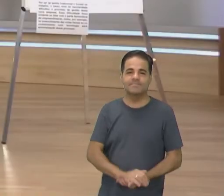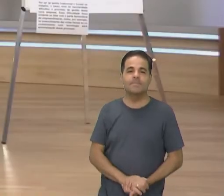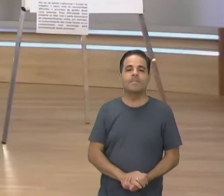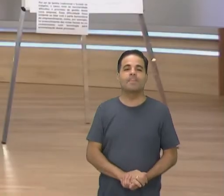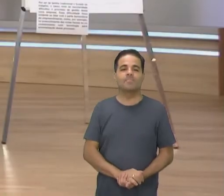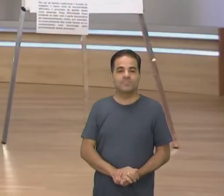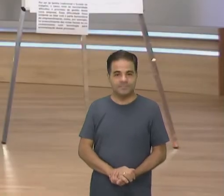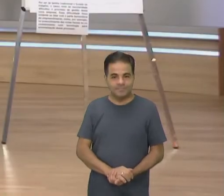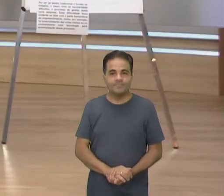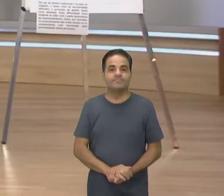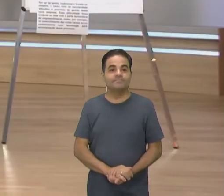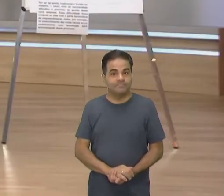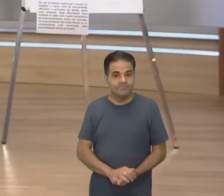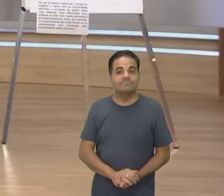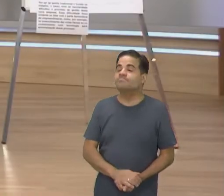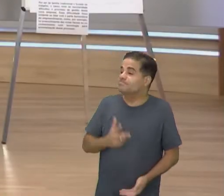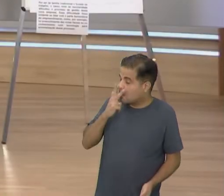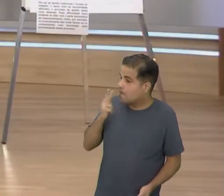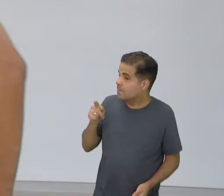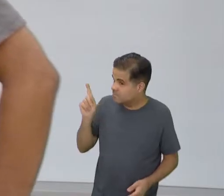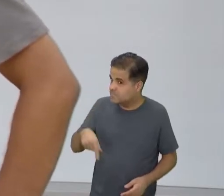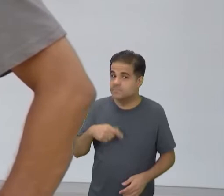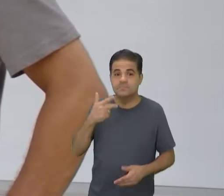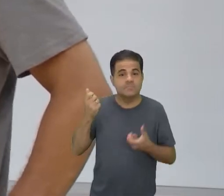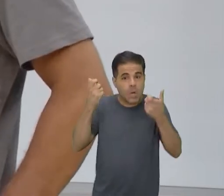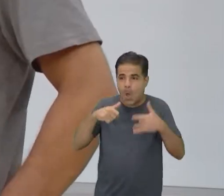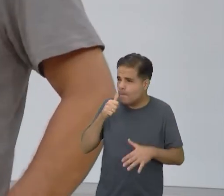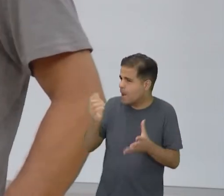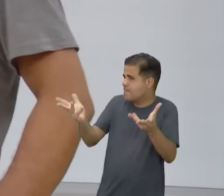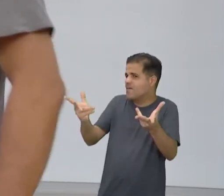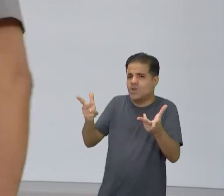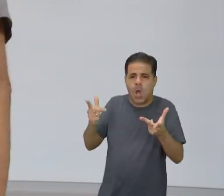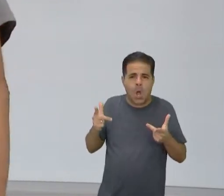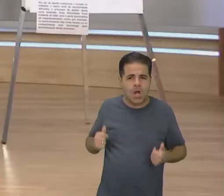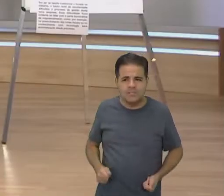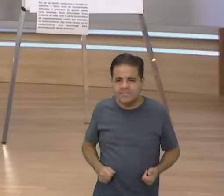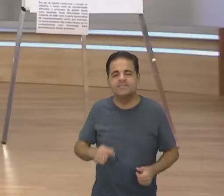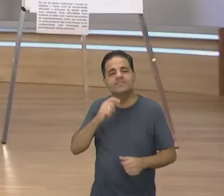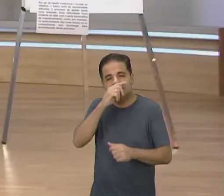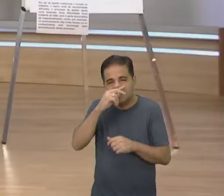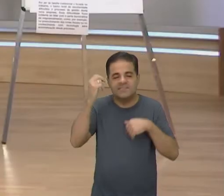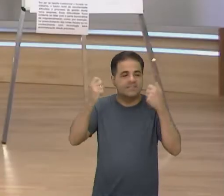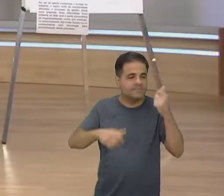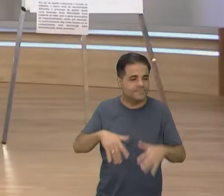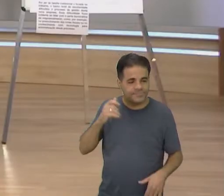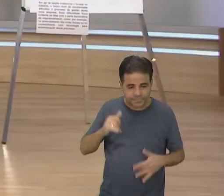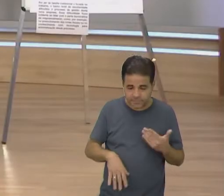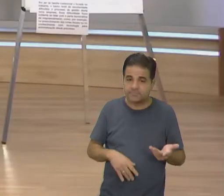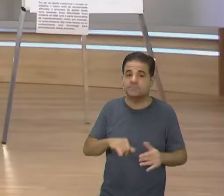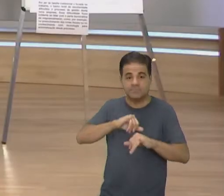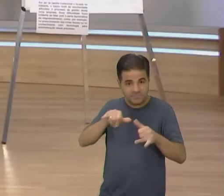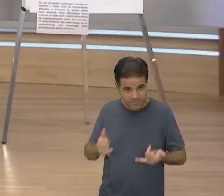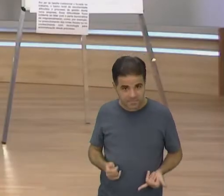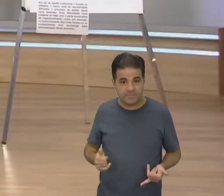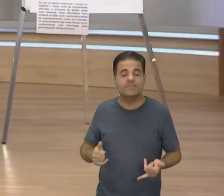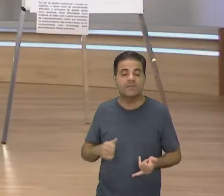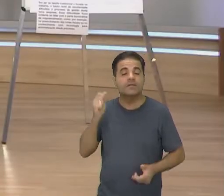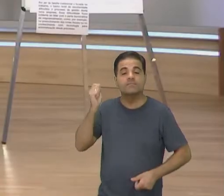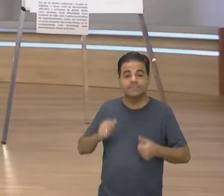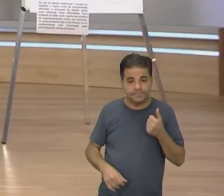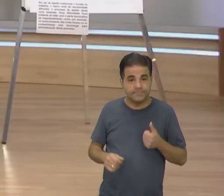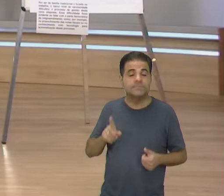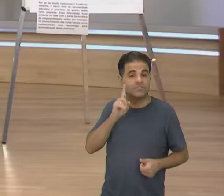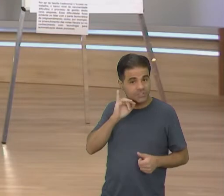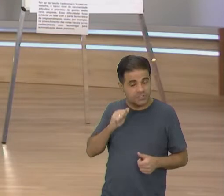Poxa, Janaína, o que você achou dessa mulher preta falando? Maravilhosa! E assim, até aproveitando, né, que nós logo estaremos aí no